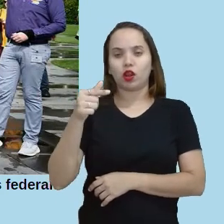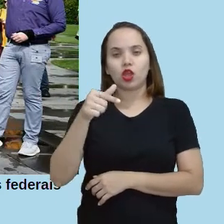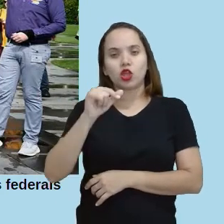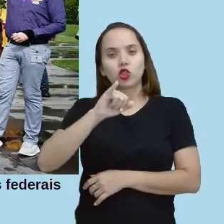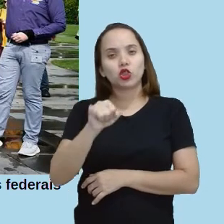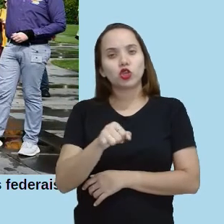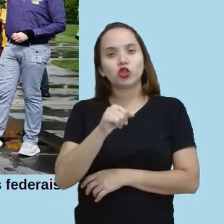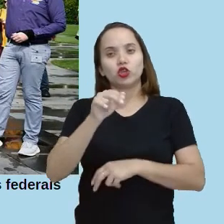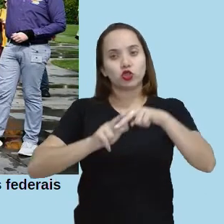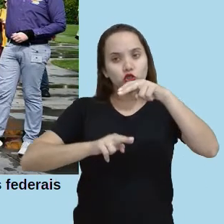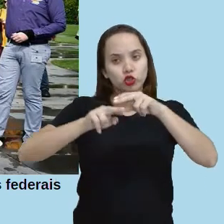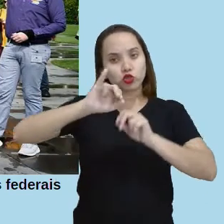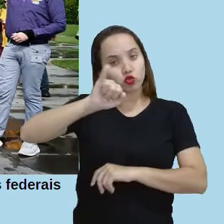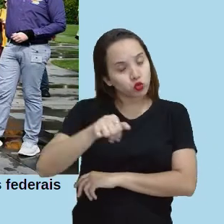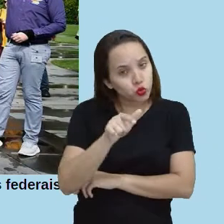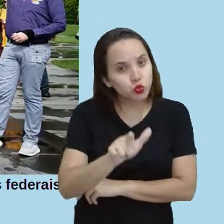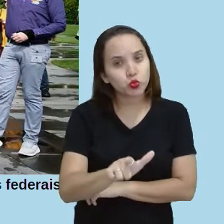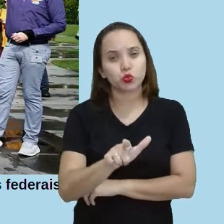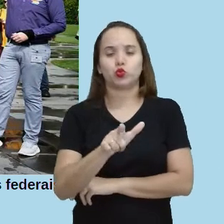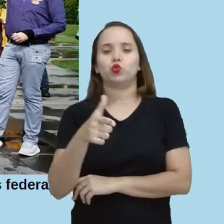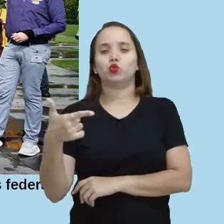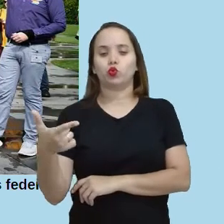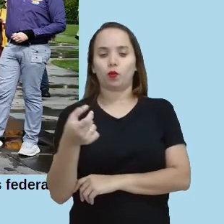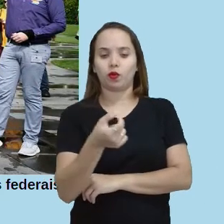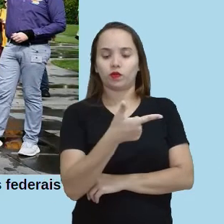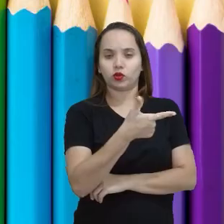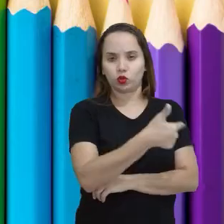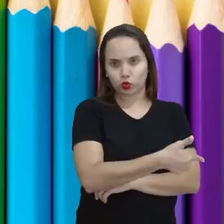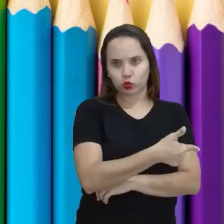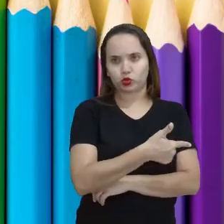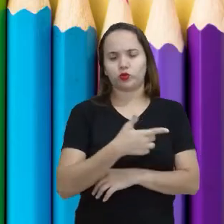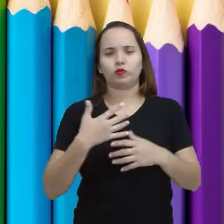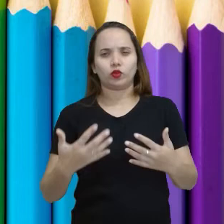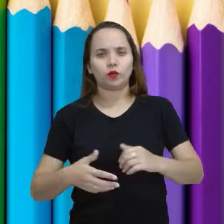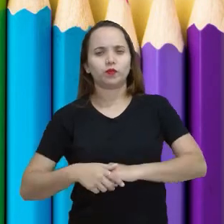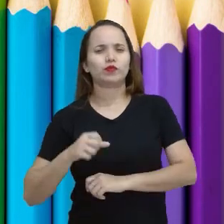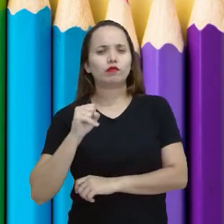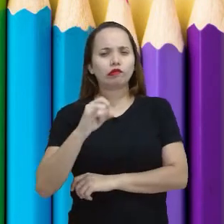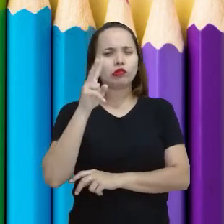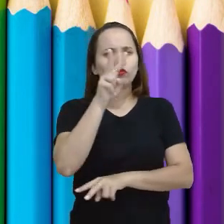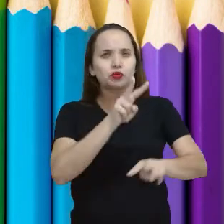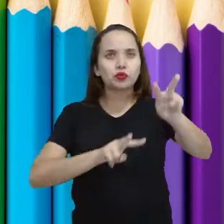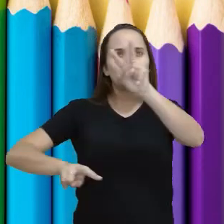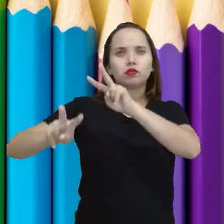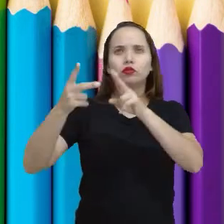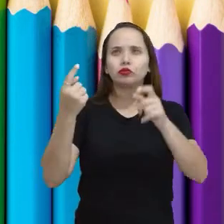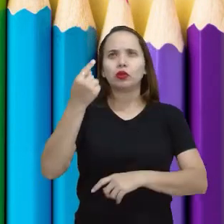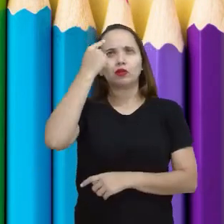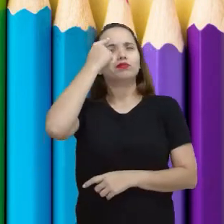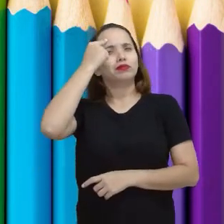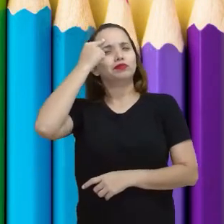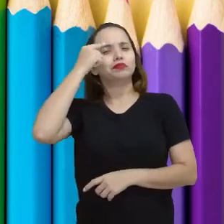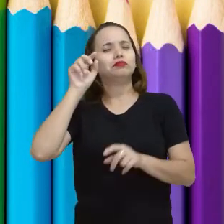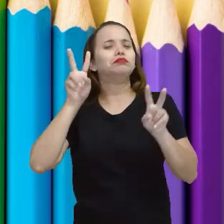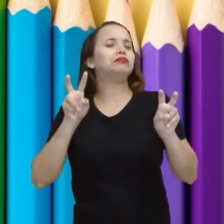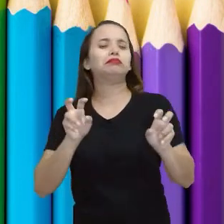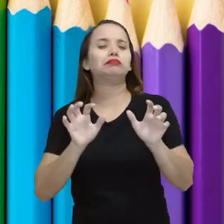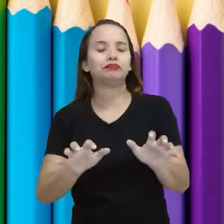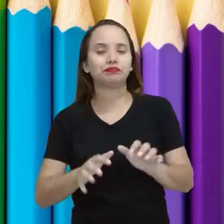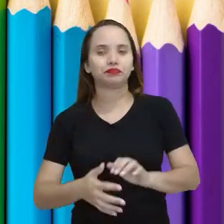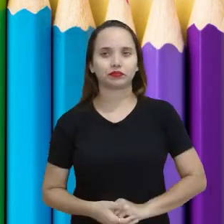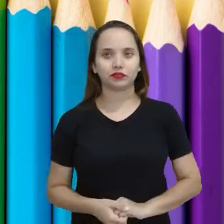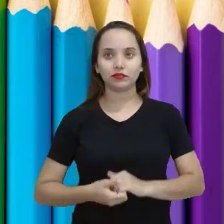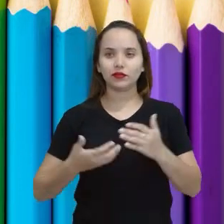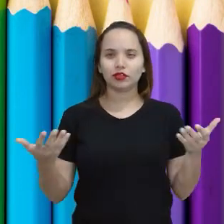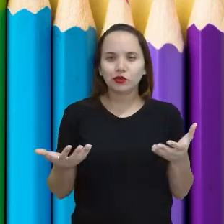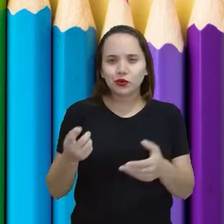do arco-íris, gente, só em olhar a gente já pensa nela, né? Nessa diversidade amorosa, tá? E aí a gente já pensa, vejam esse